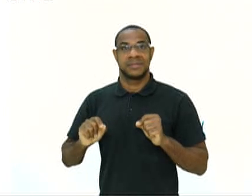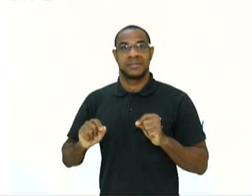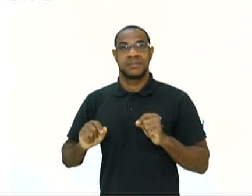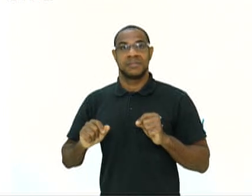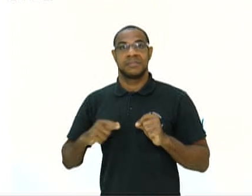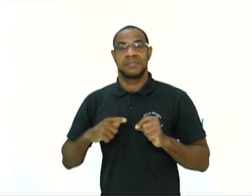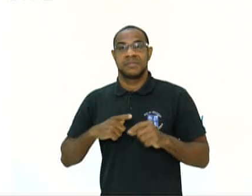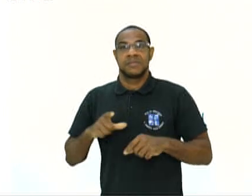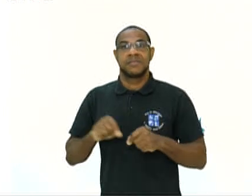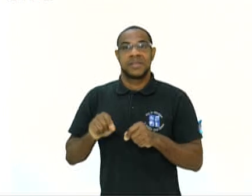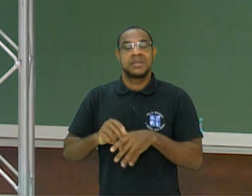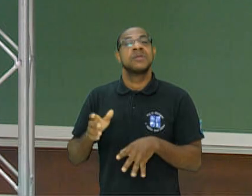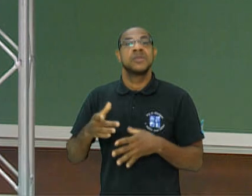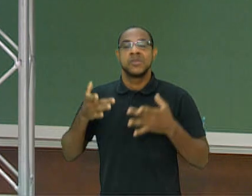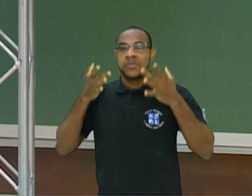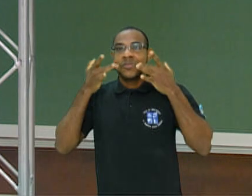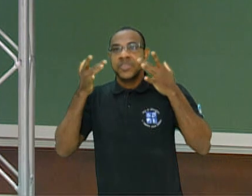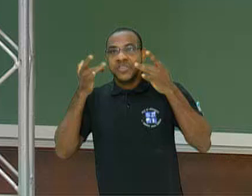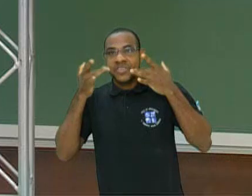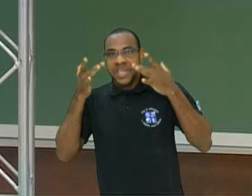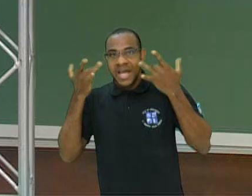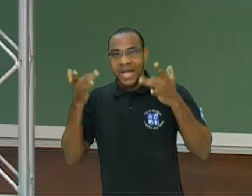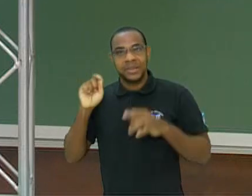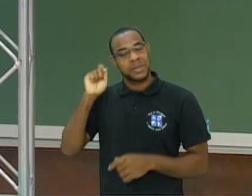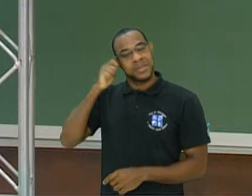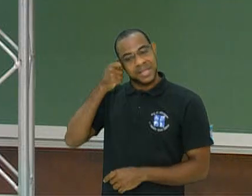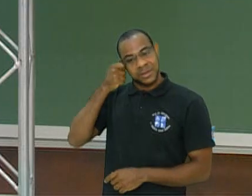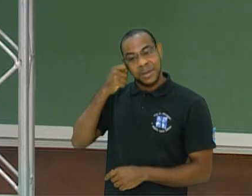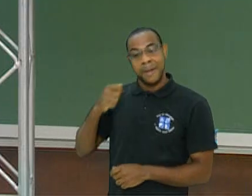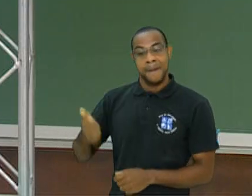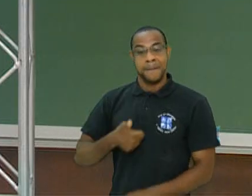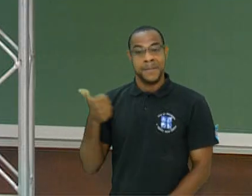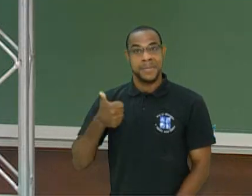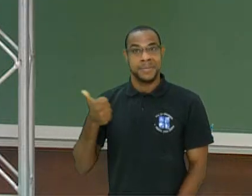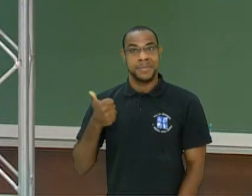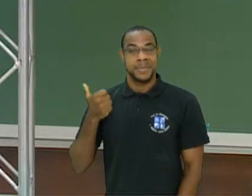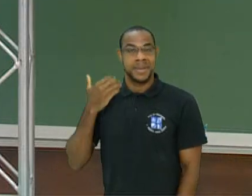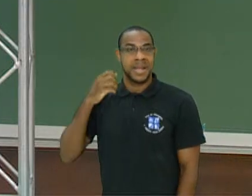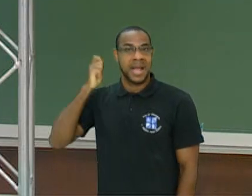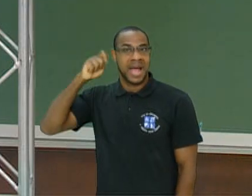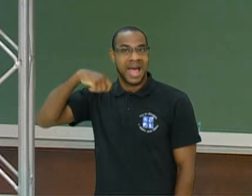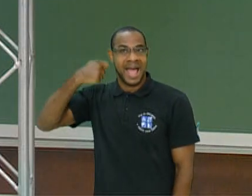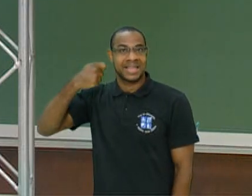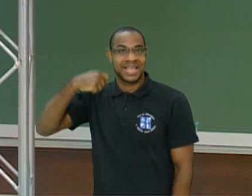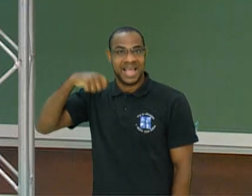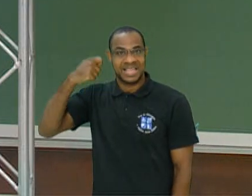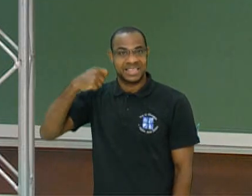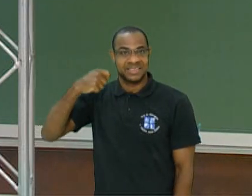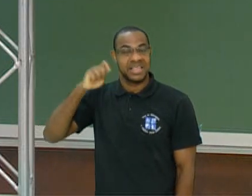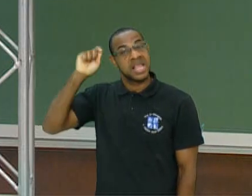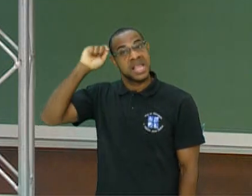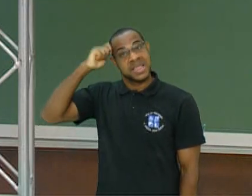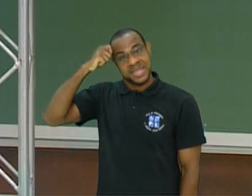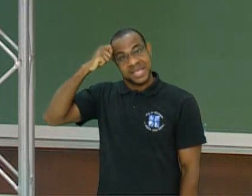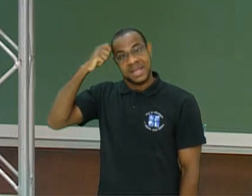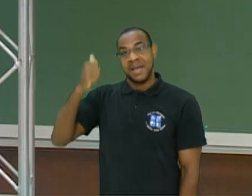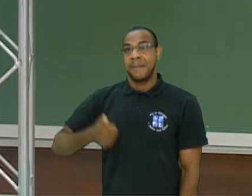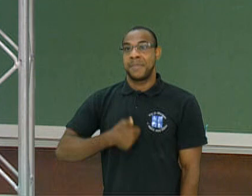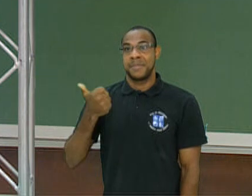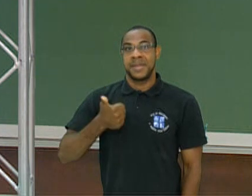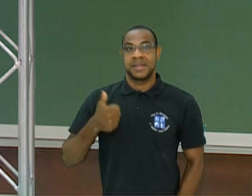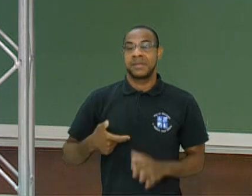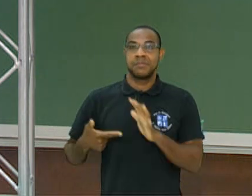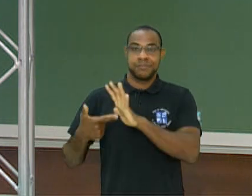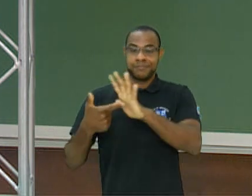Teatro Experimental Negro, foi a primeira atriz negra a representar uma peça dramática no Brasil e